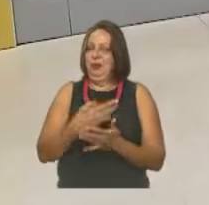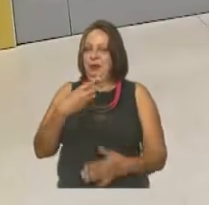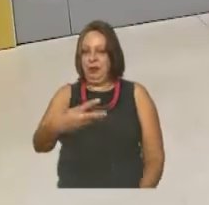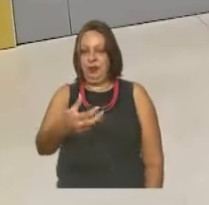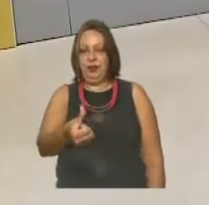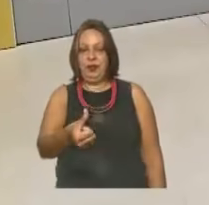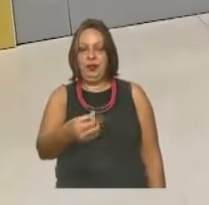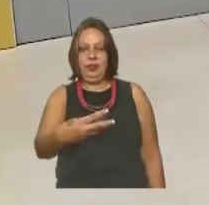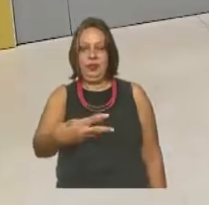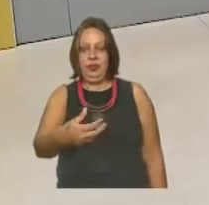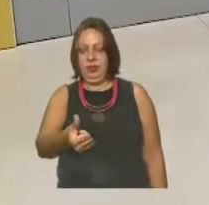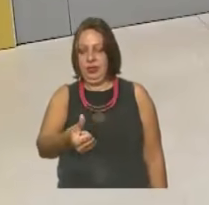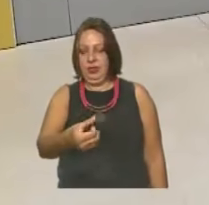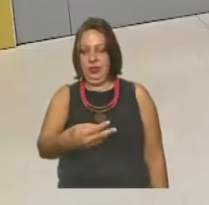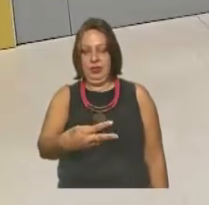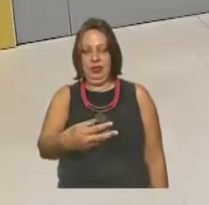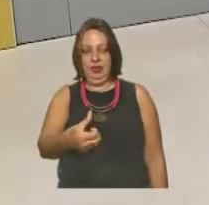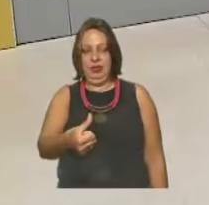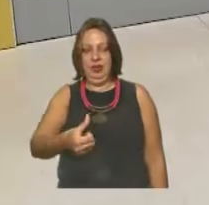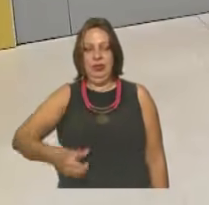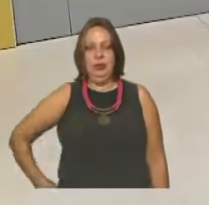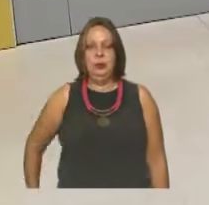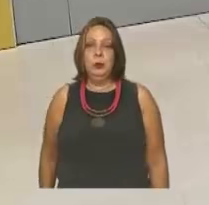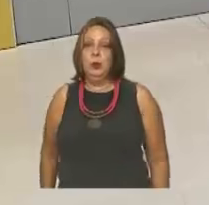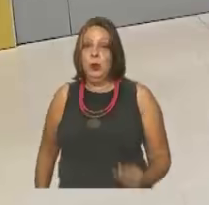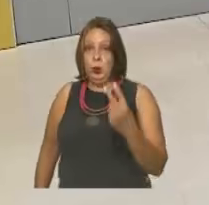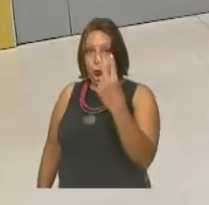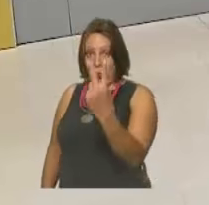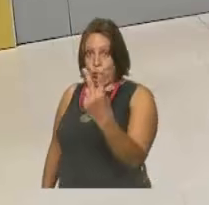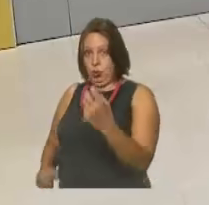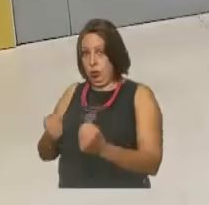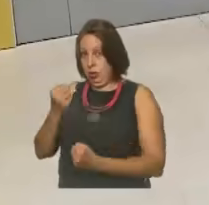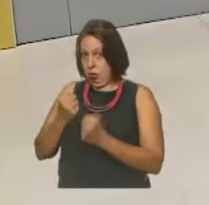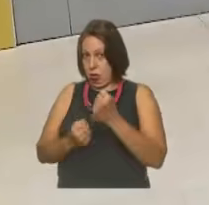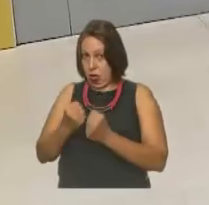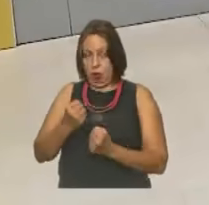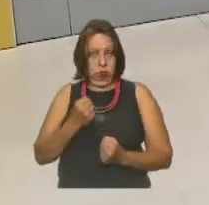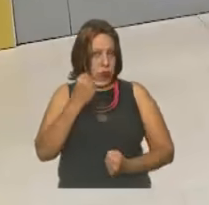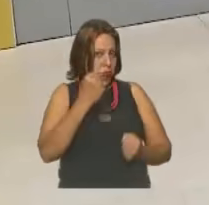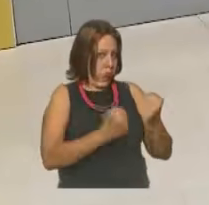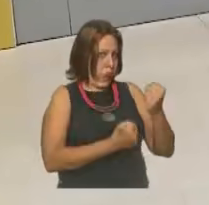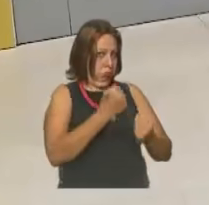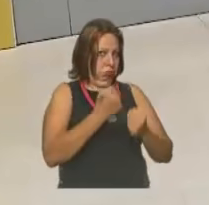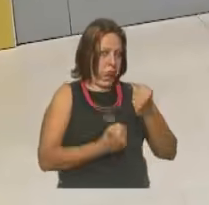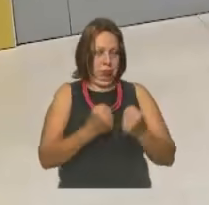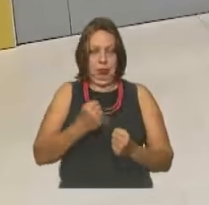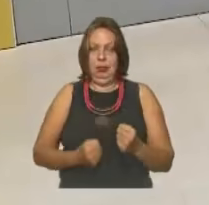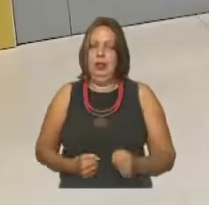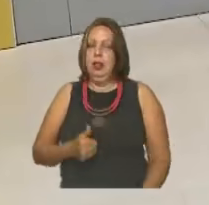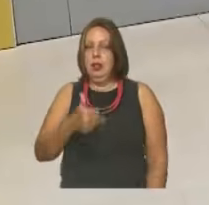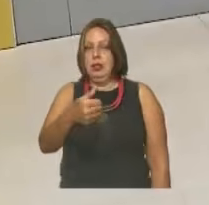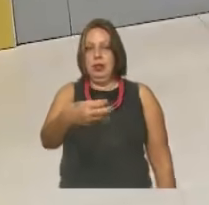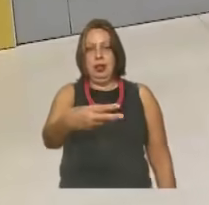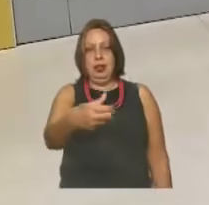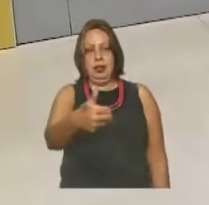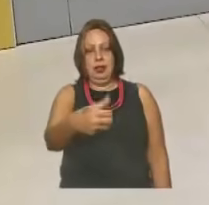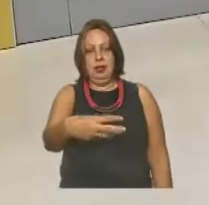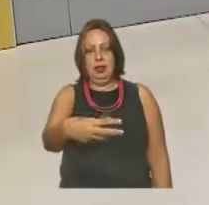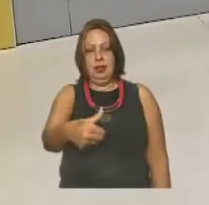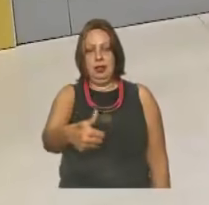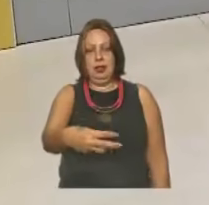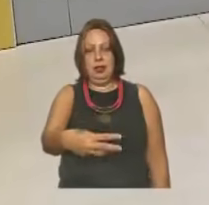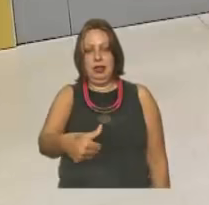bolinha, 36, 36, são dois carros para você, um Renault Kwid e um Fiat Mobi, 13, 13,